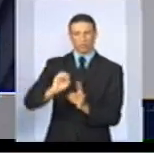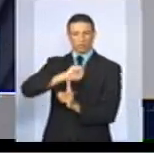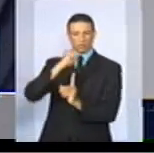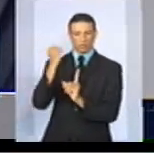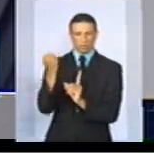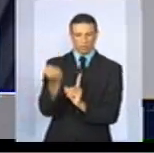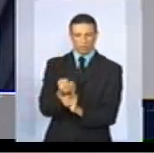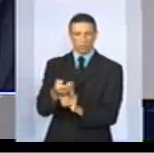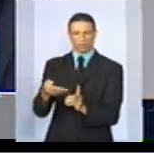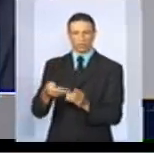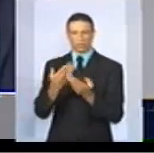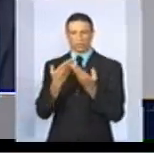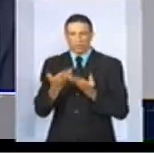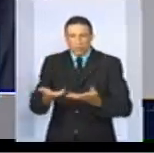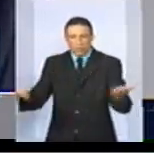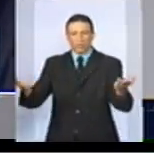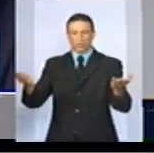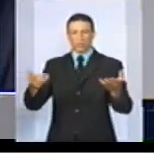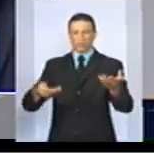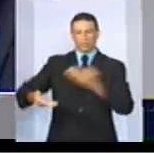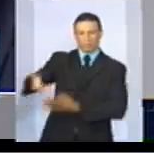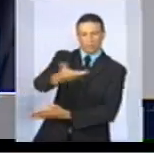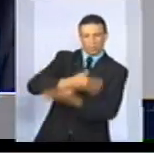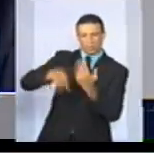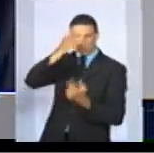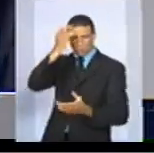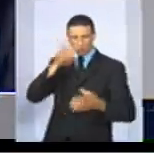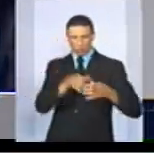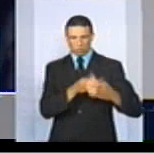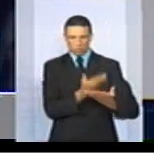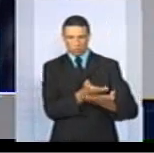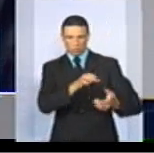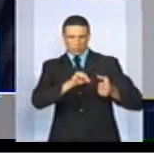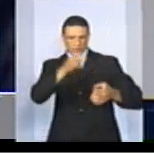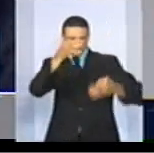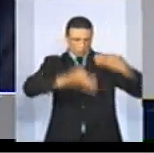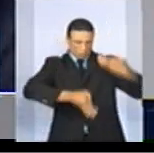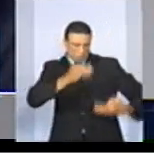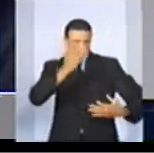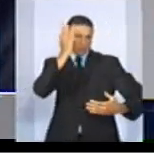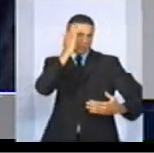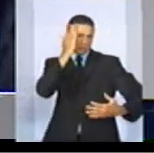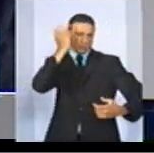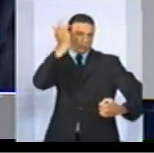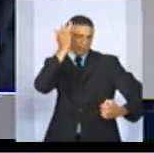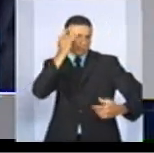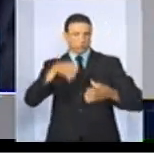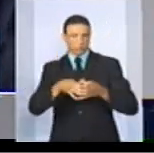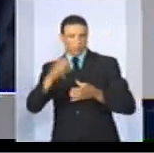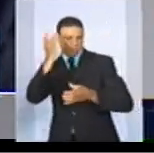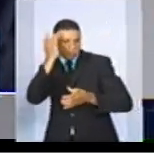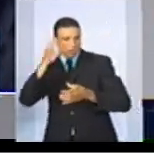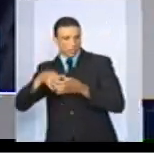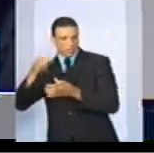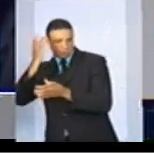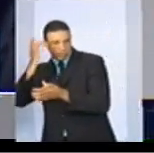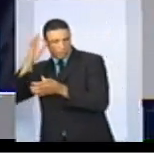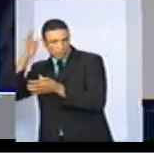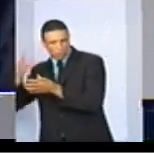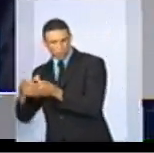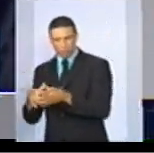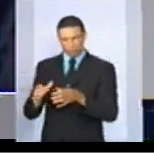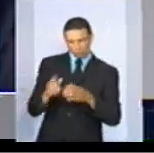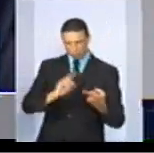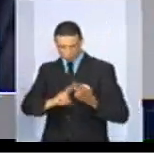sociedade aberta de intérpretes da Constituição, que consegue, através desse método